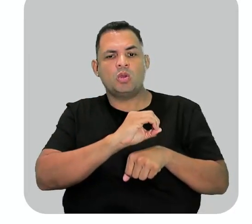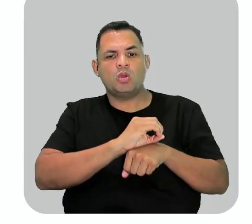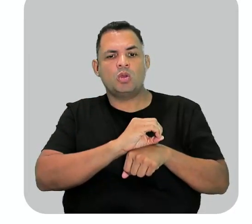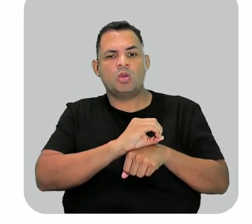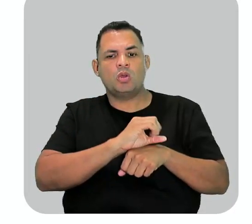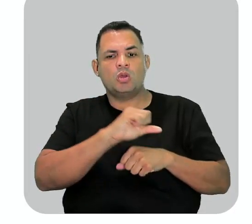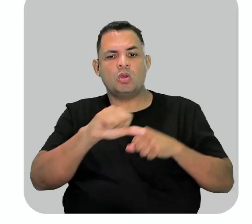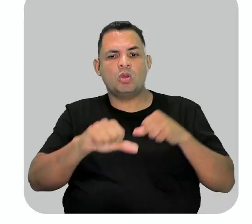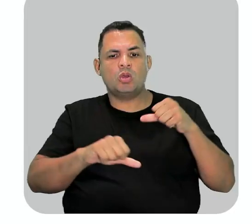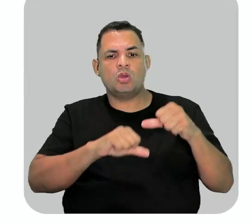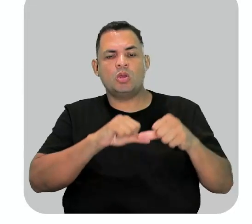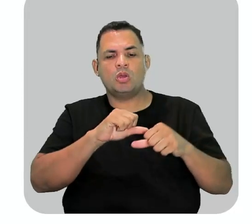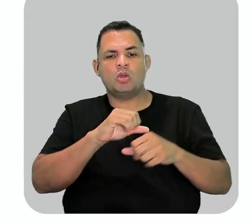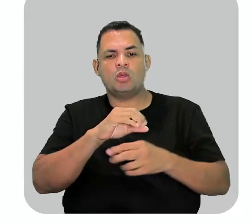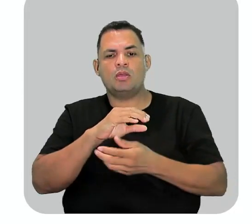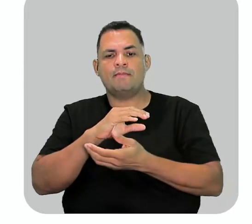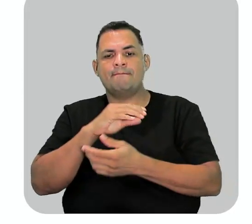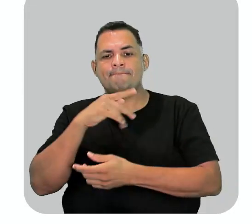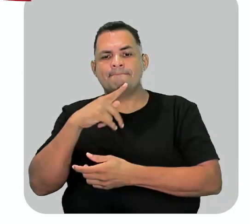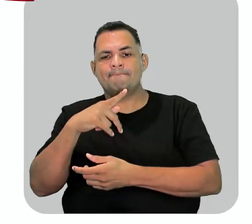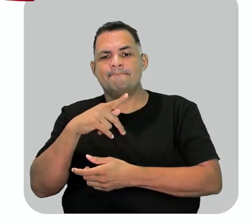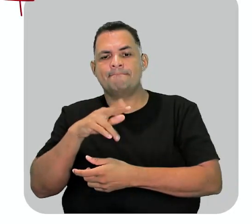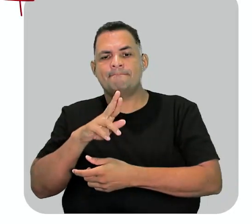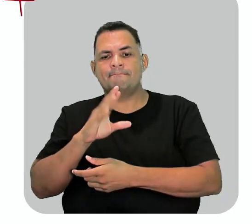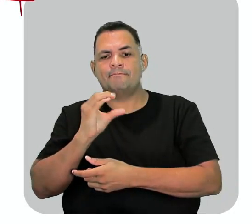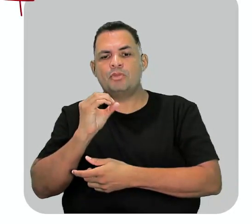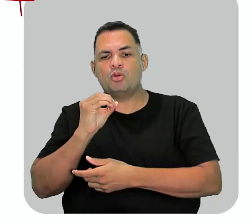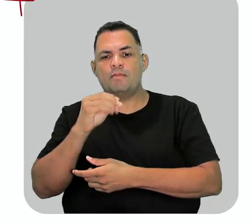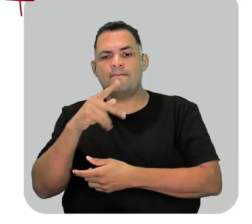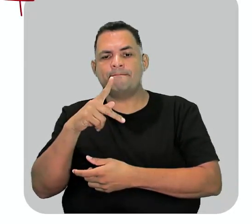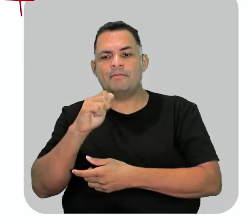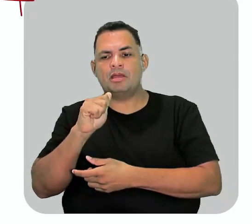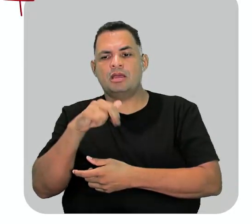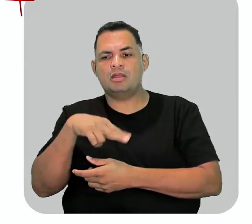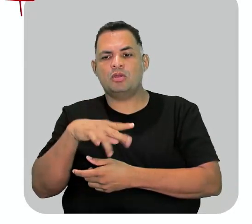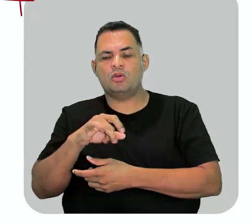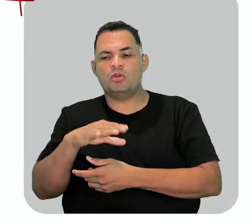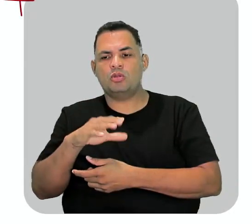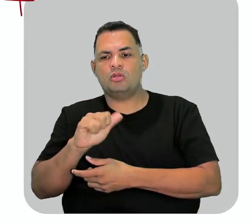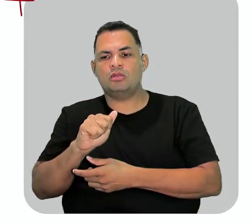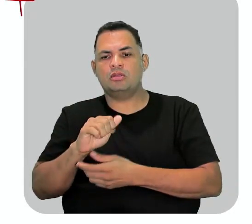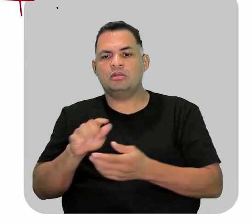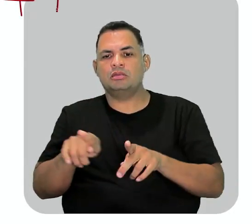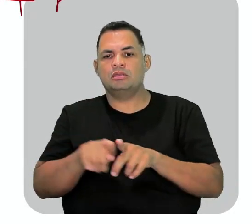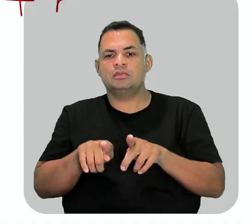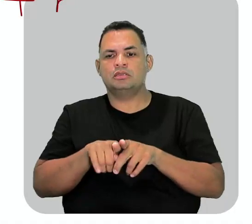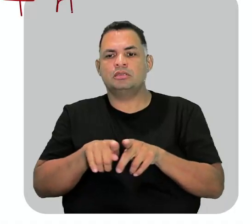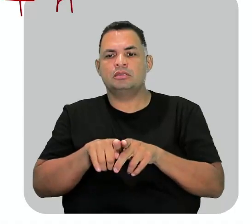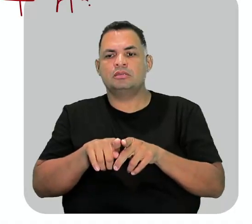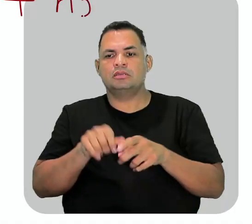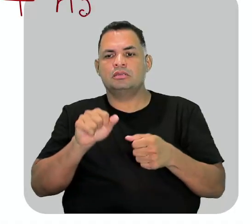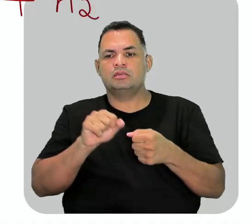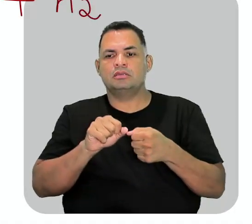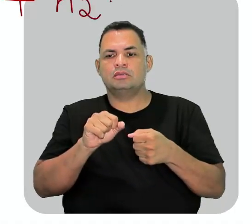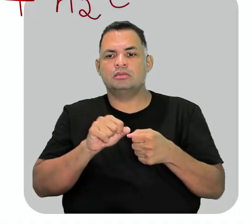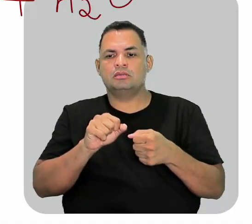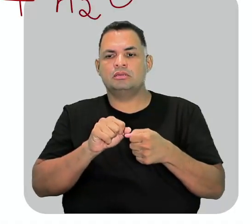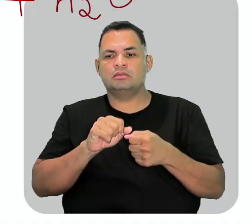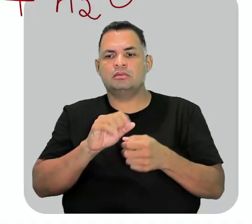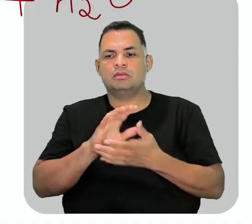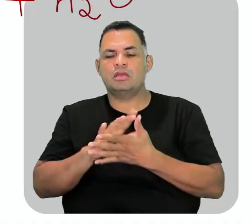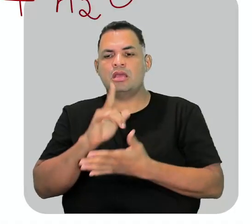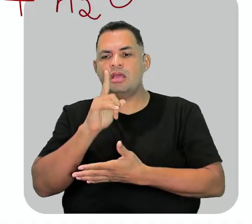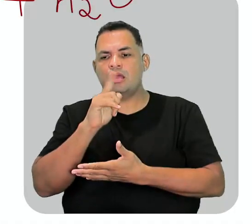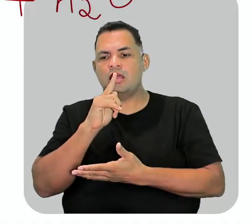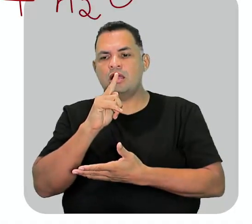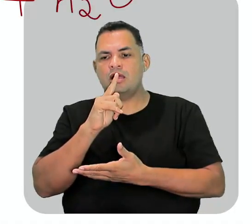a formação da propanona. E outro produto secundário que também é formado é a